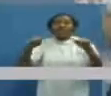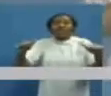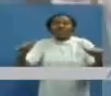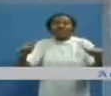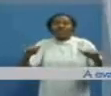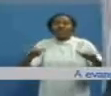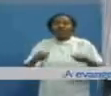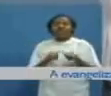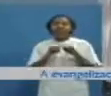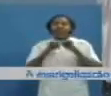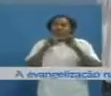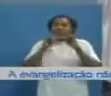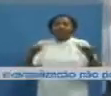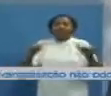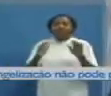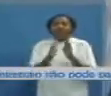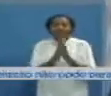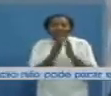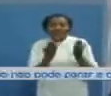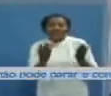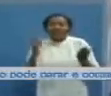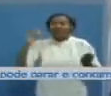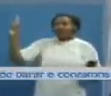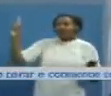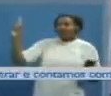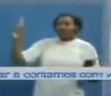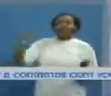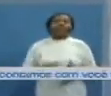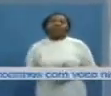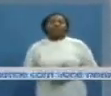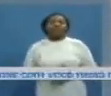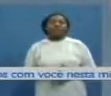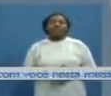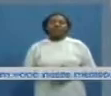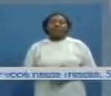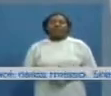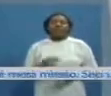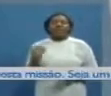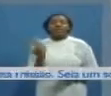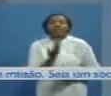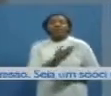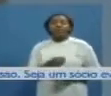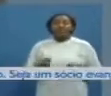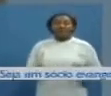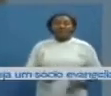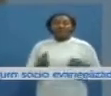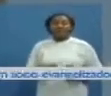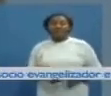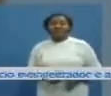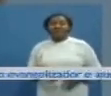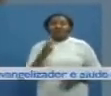é mas é preciso mudar de ótica se eu quero ser um paráclito eu tenho que ser animado pelo